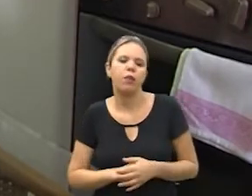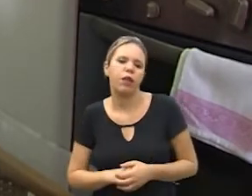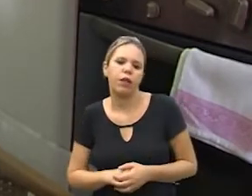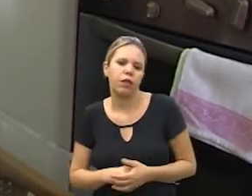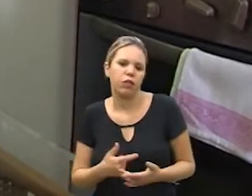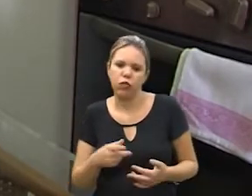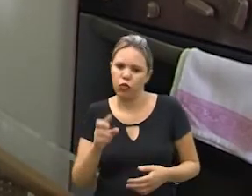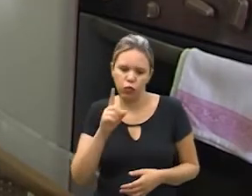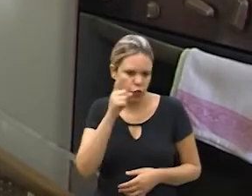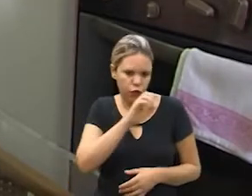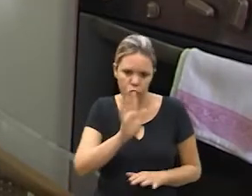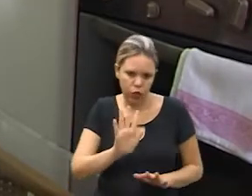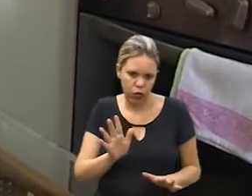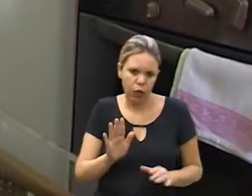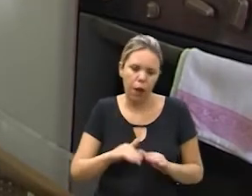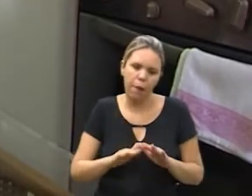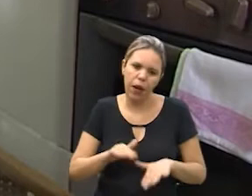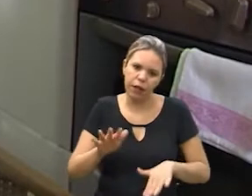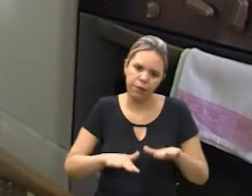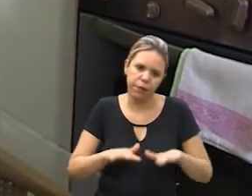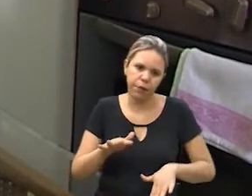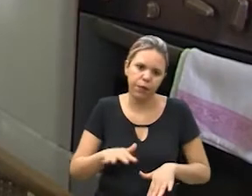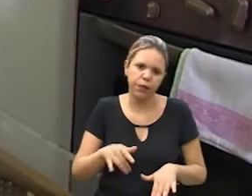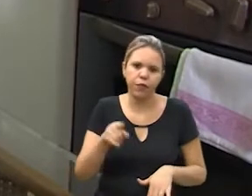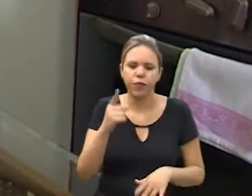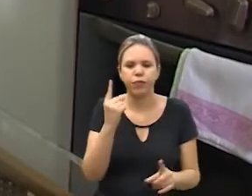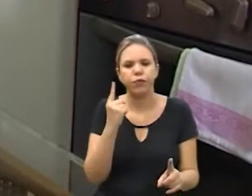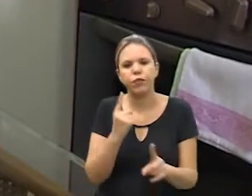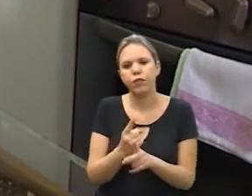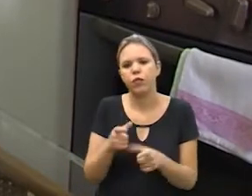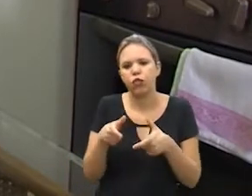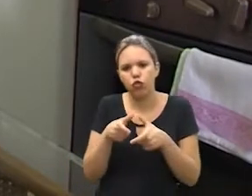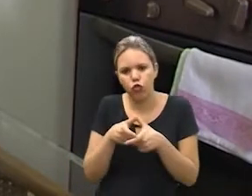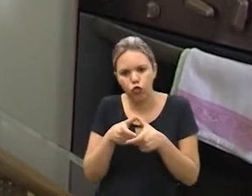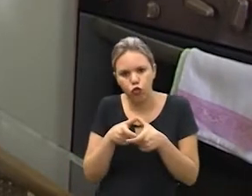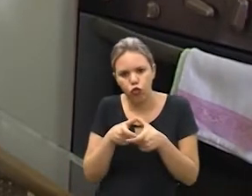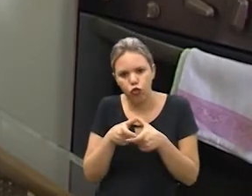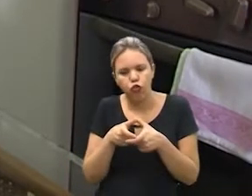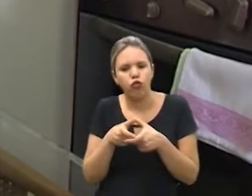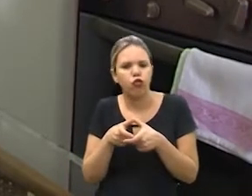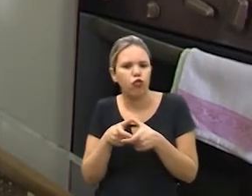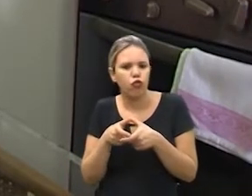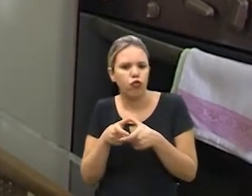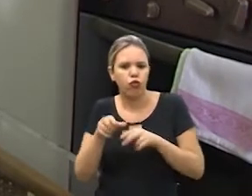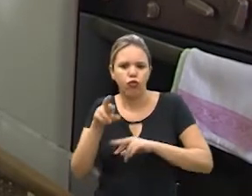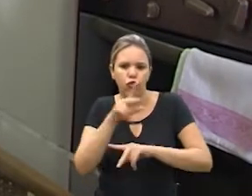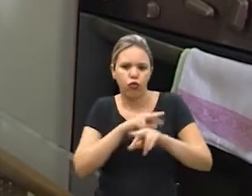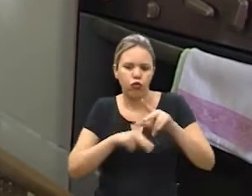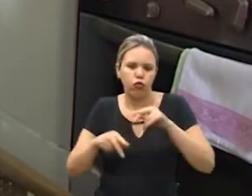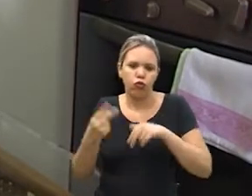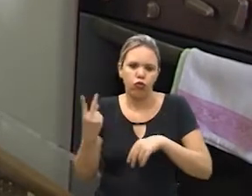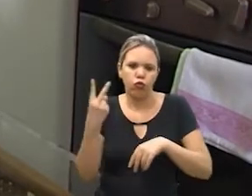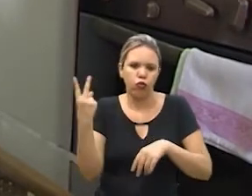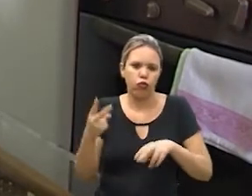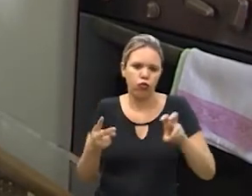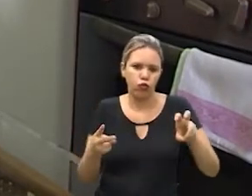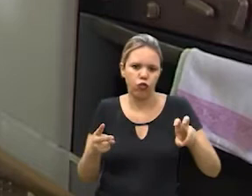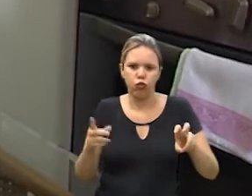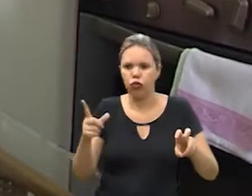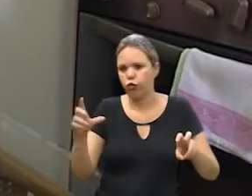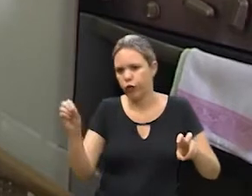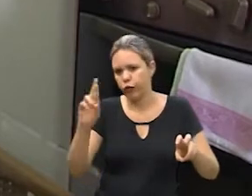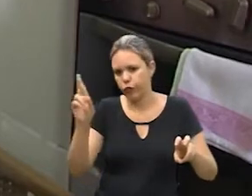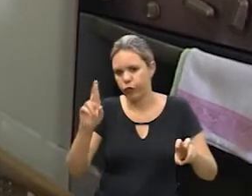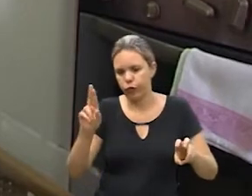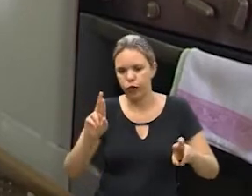difícil. É, a questão do barato é relativo, então você encontra caixinhas de... com uma variação de preço até de 5, 10